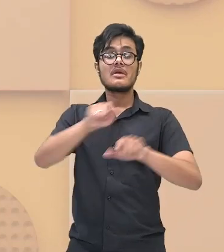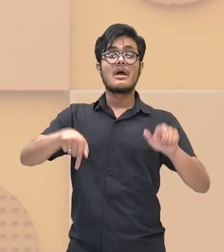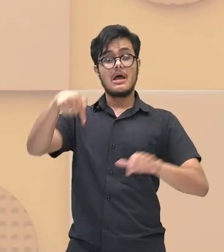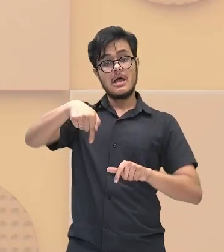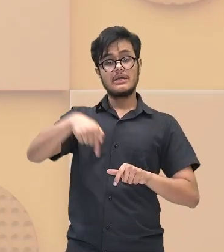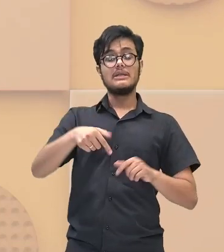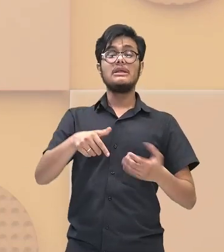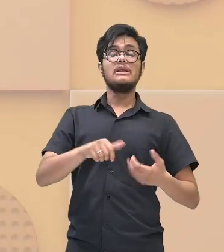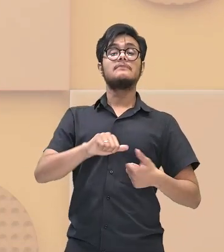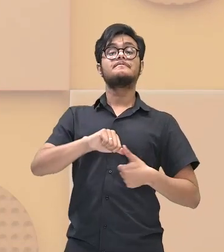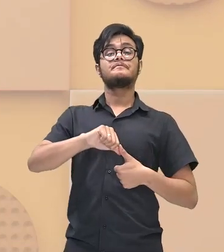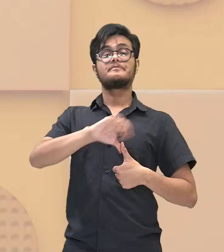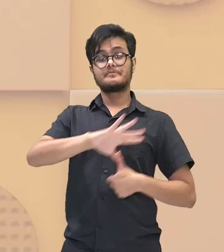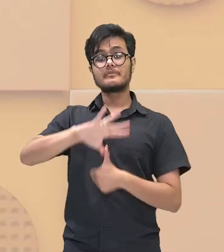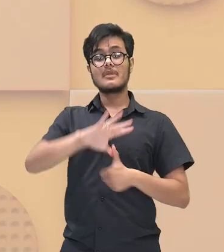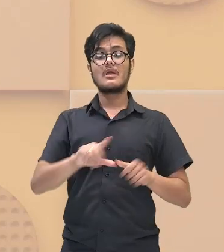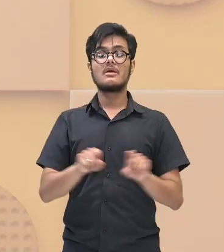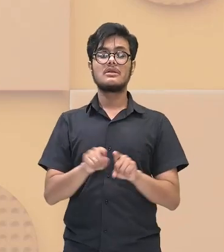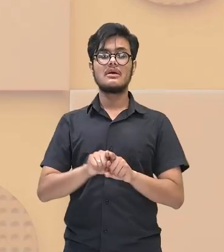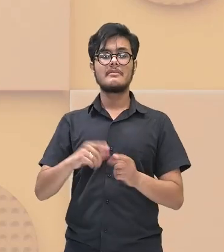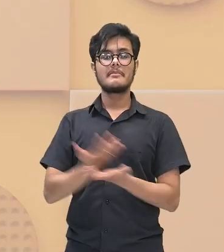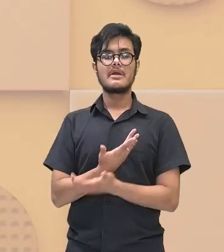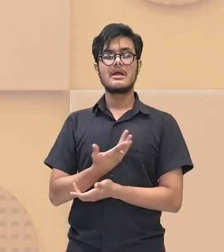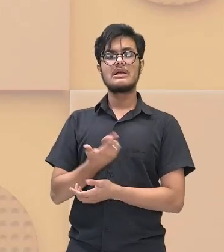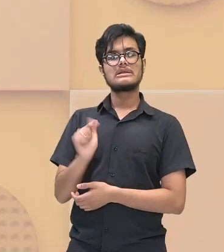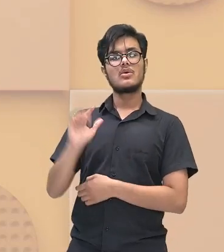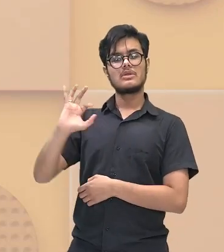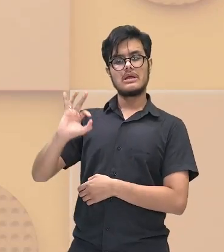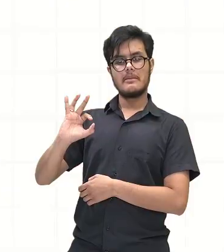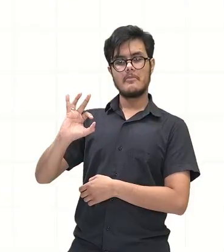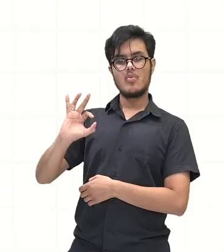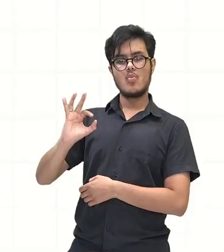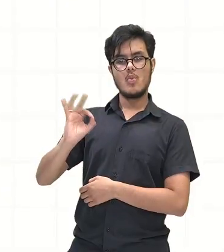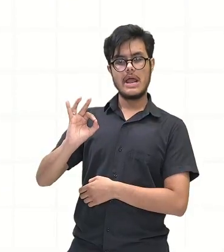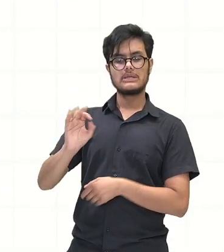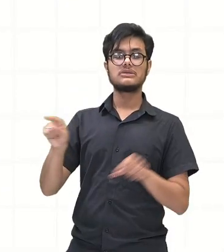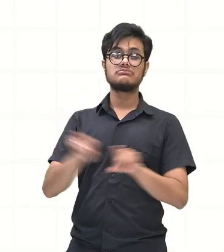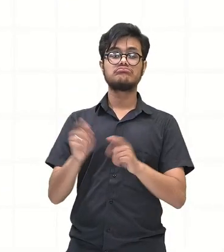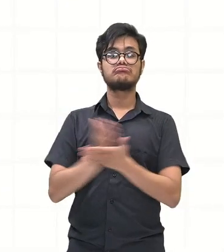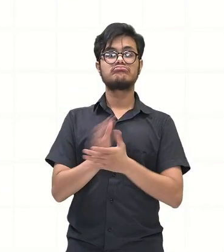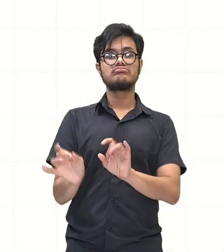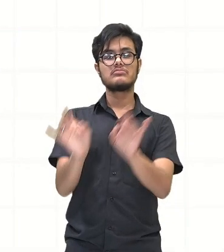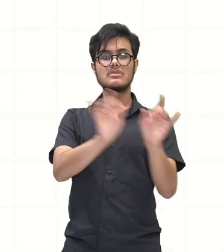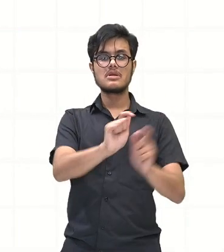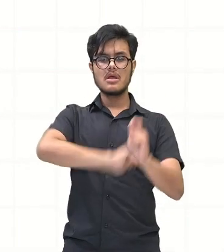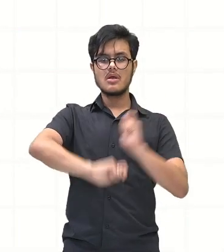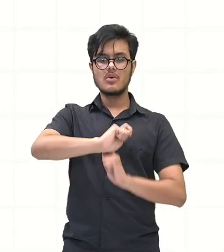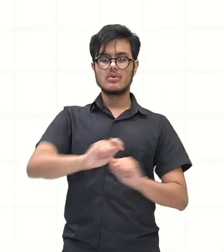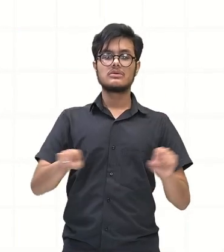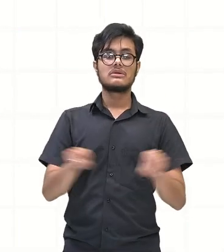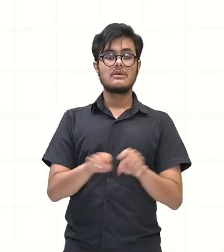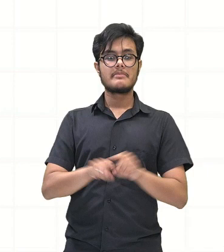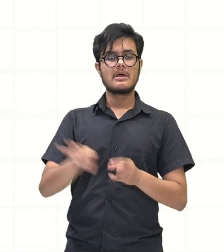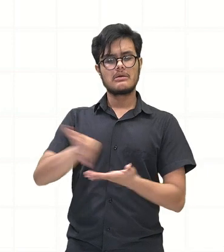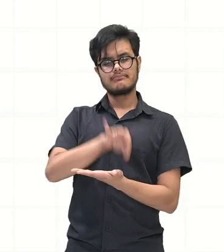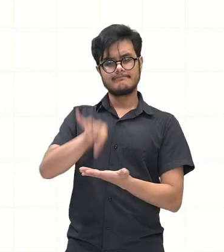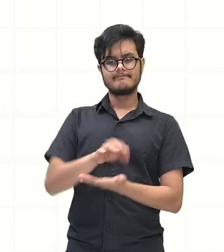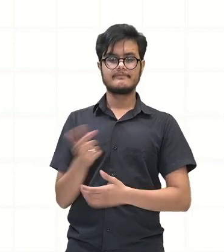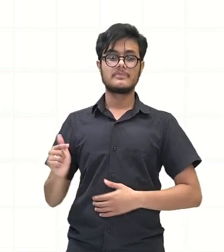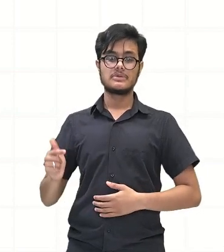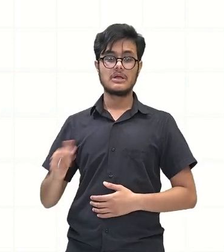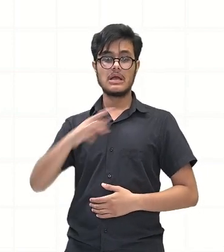Sul, nós vamos observar também a ausência de moedas e práticas comerciais, a ausência de escrita.